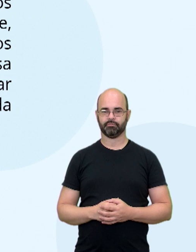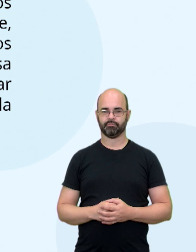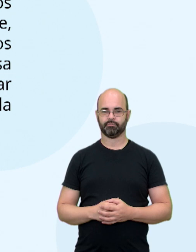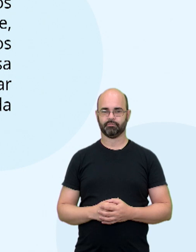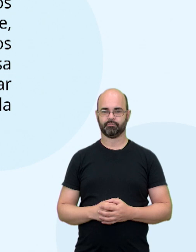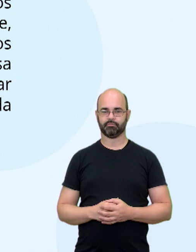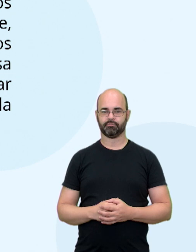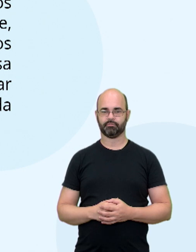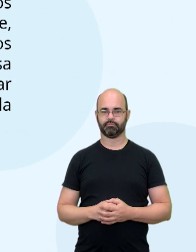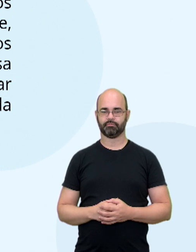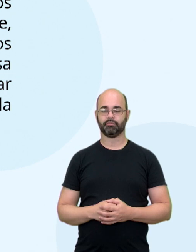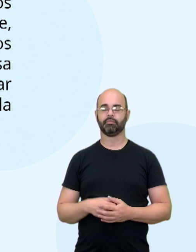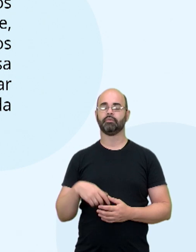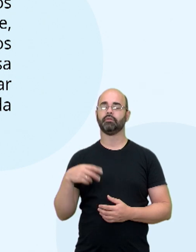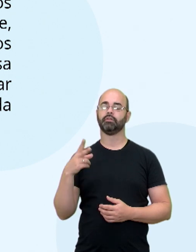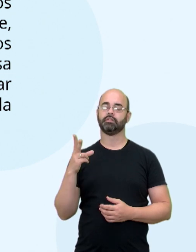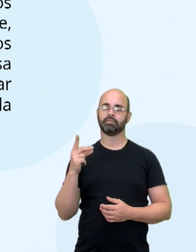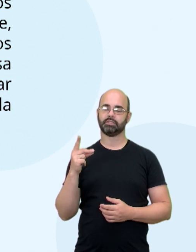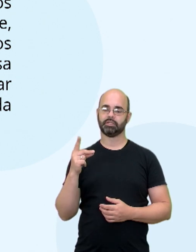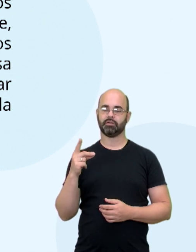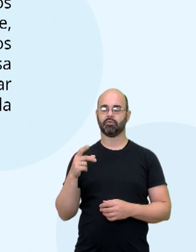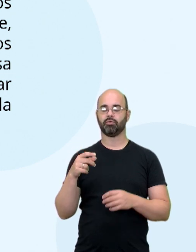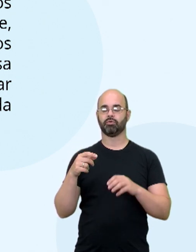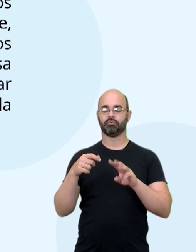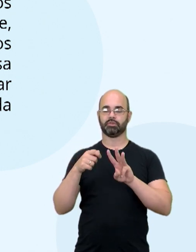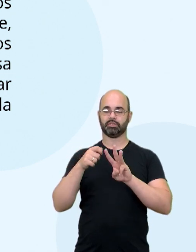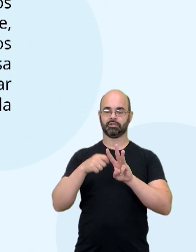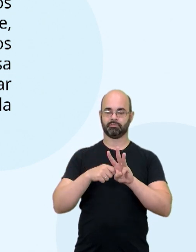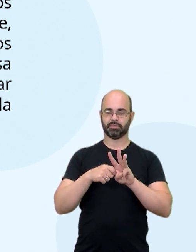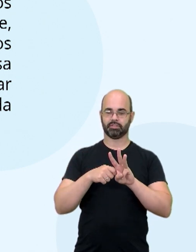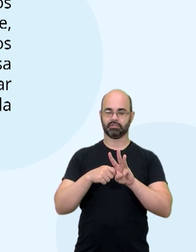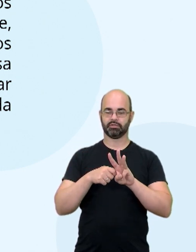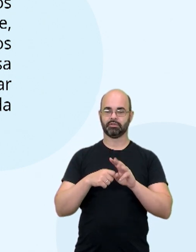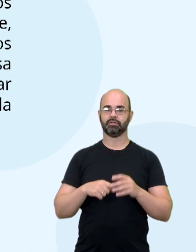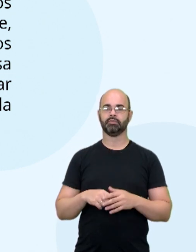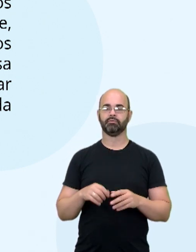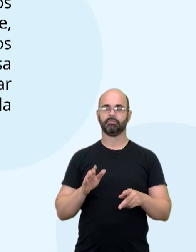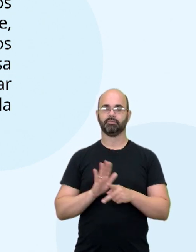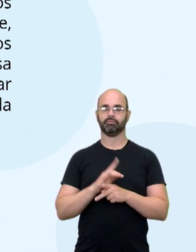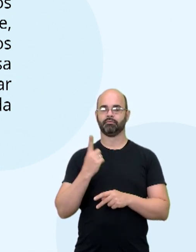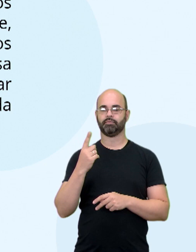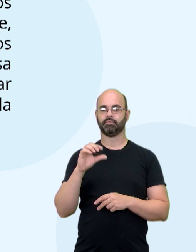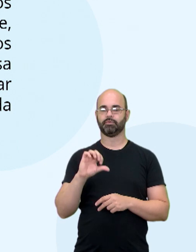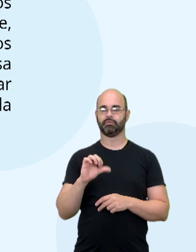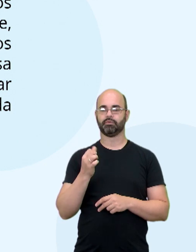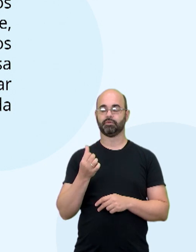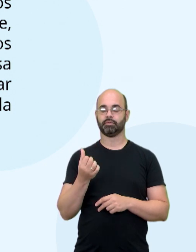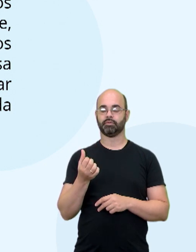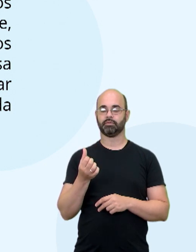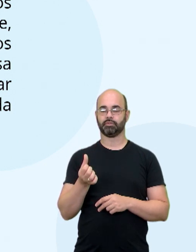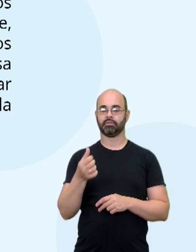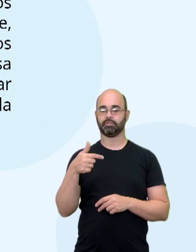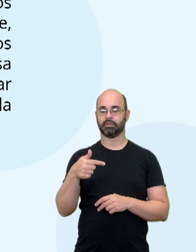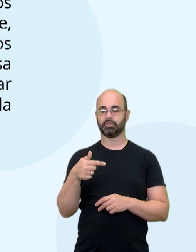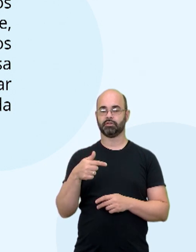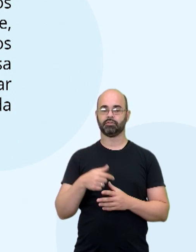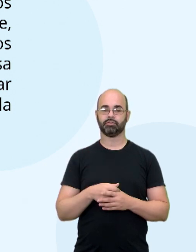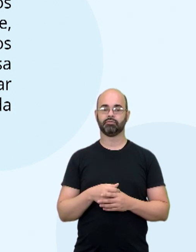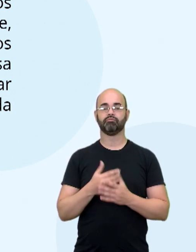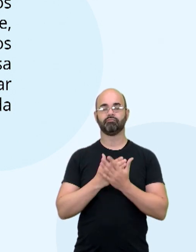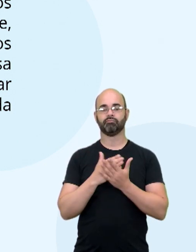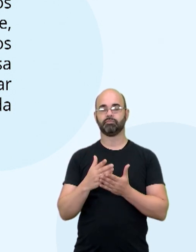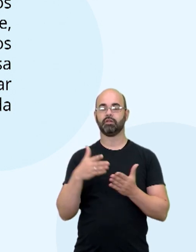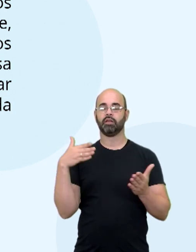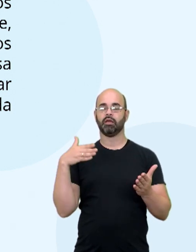de 1967, sendo seus resultados apresentados com a periodicidade trimestral, até o primeiro trimestre